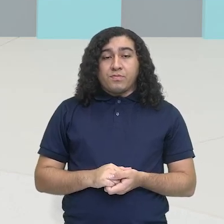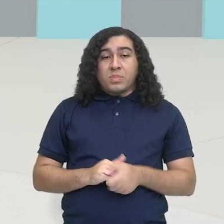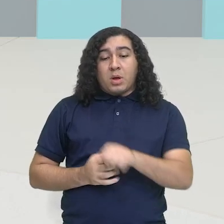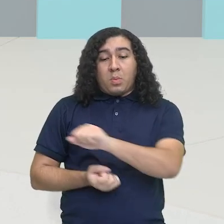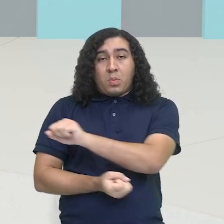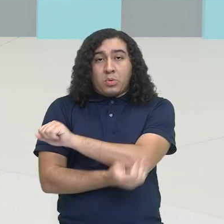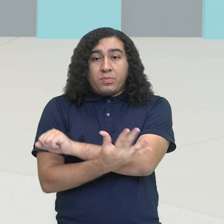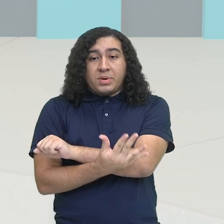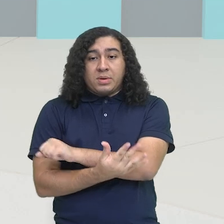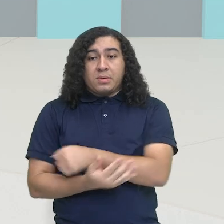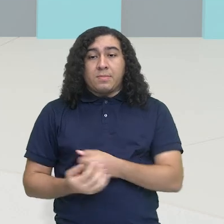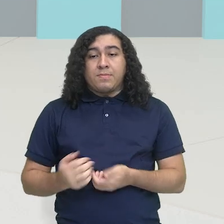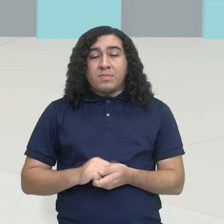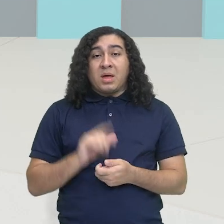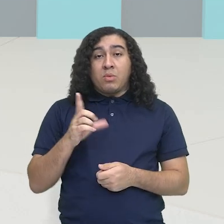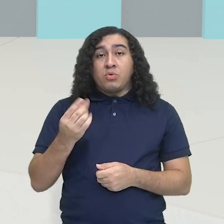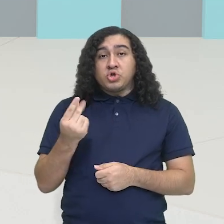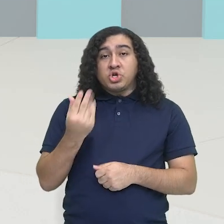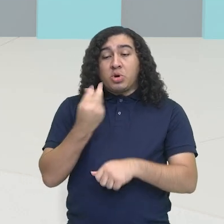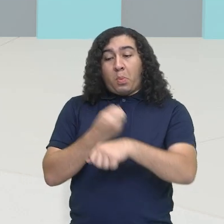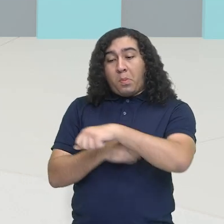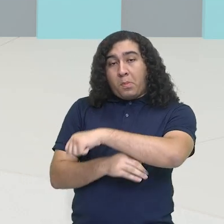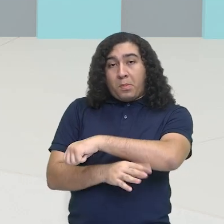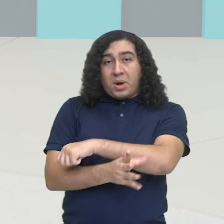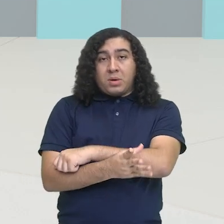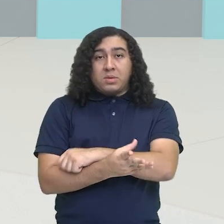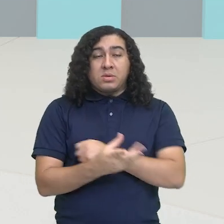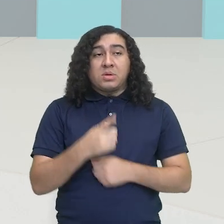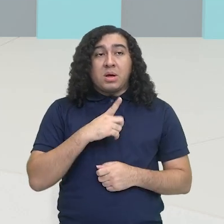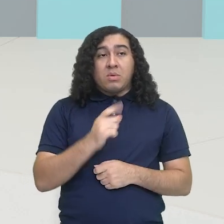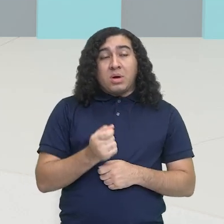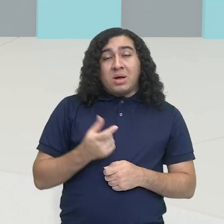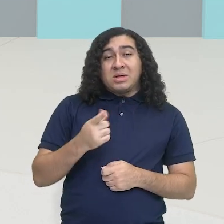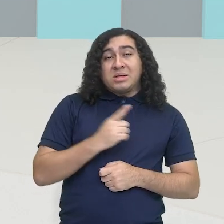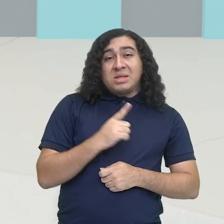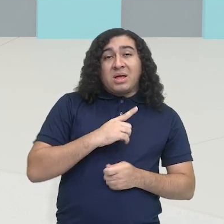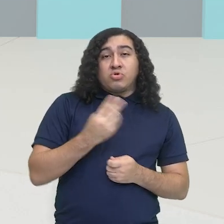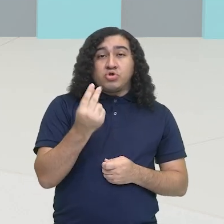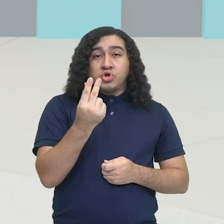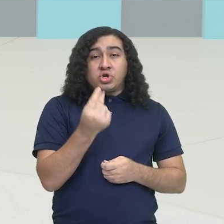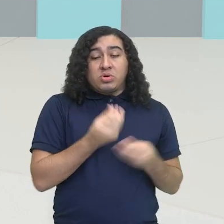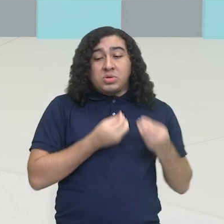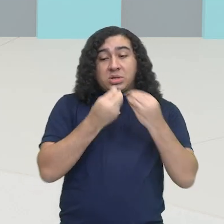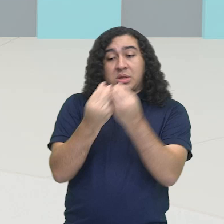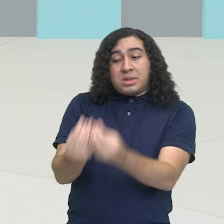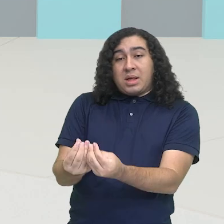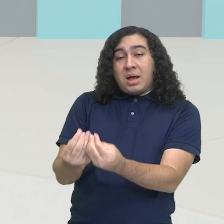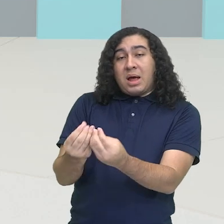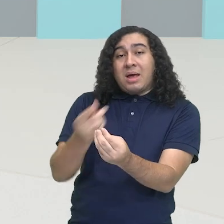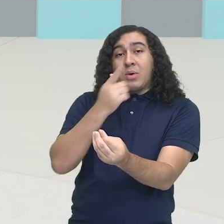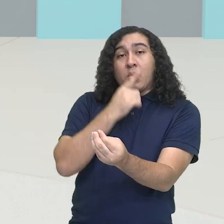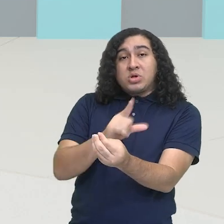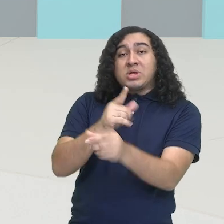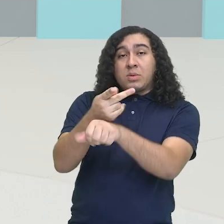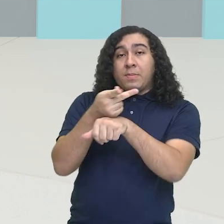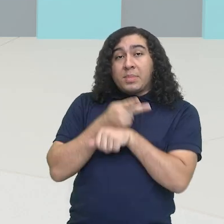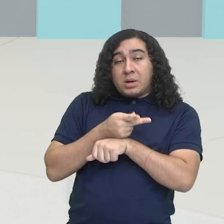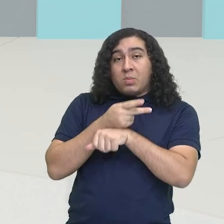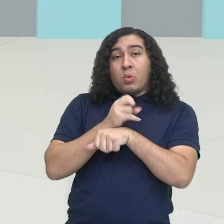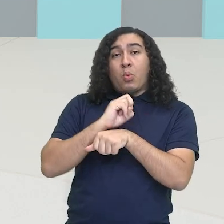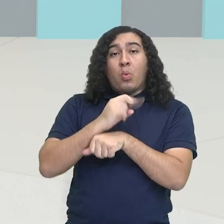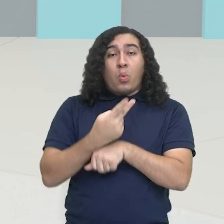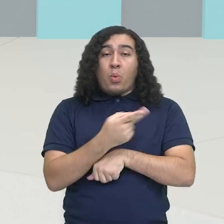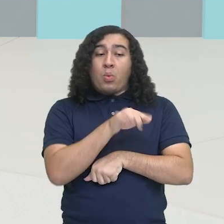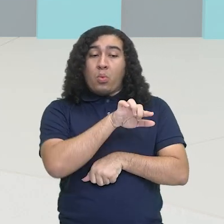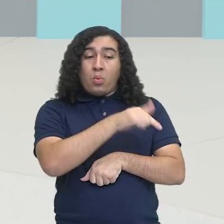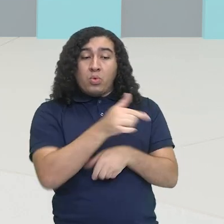o suborno, que é justamente essa oferta de dinheiro para facilitar uma vitória ou então uma derrota de uma equipe, né, ou